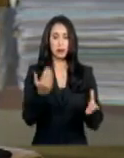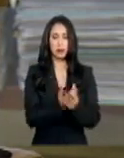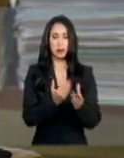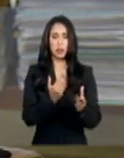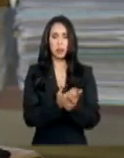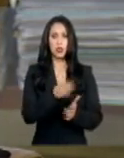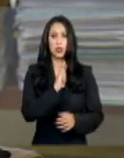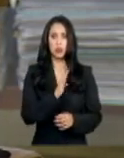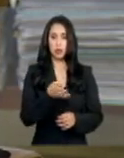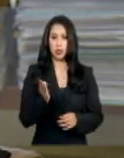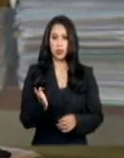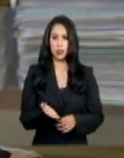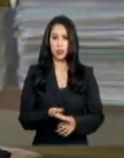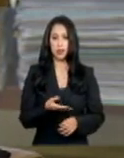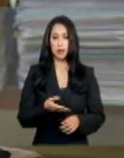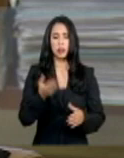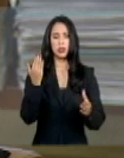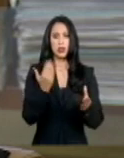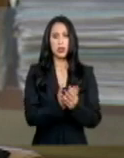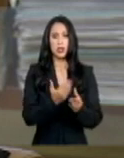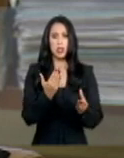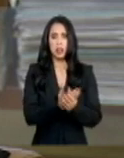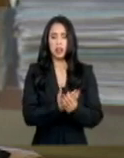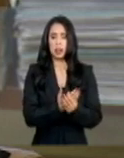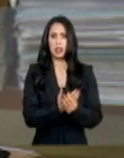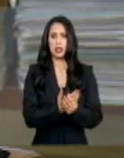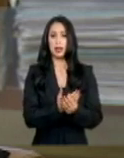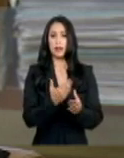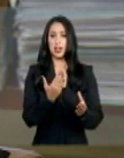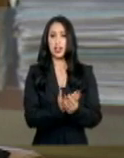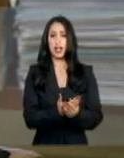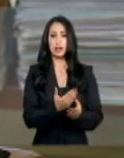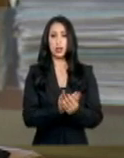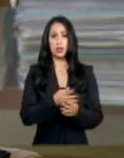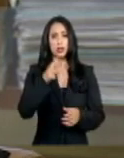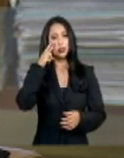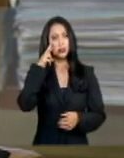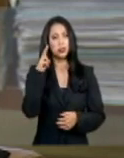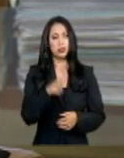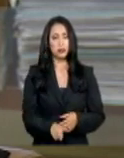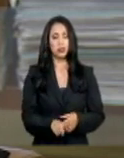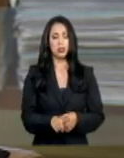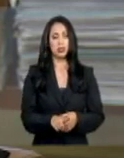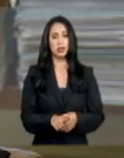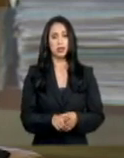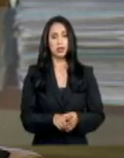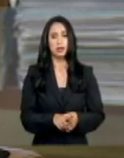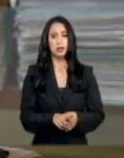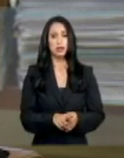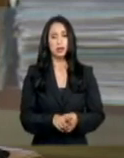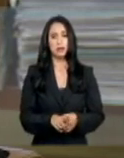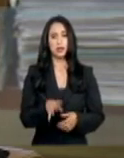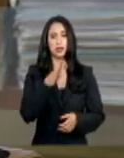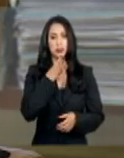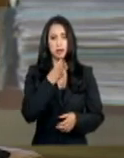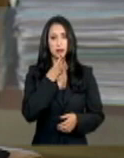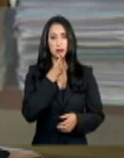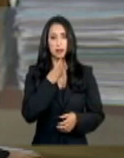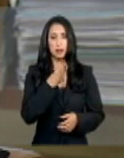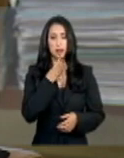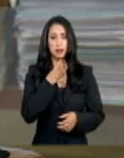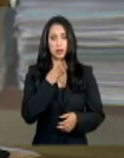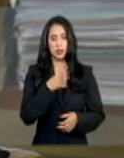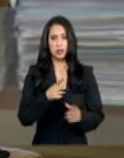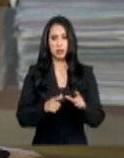suspensos e quais processos deverão ser excluídos da suspensão seja para se conhecer também qual será a